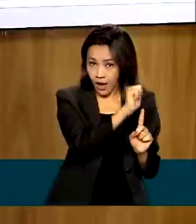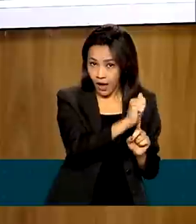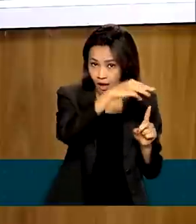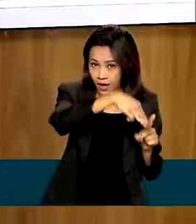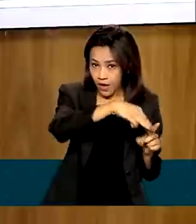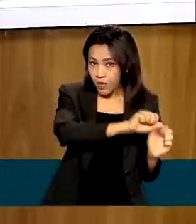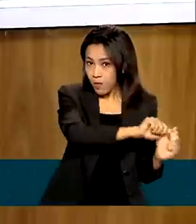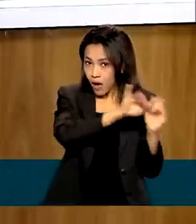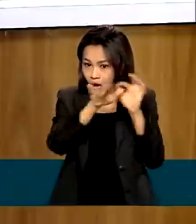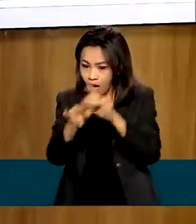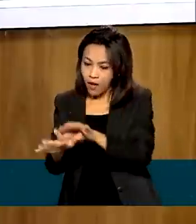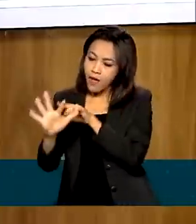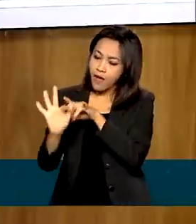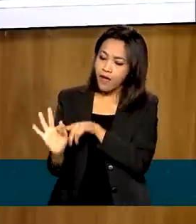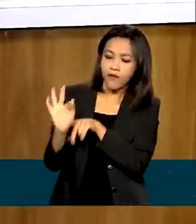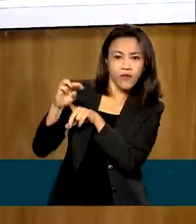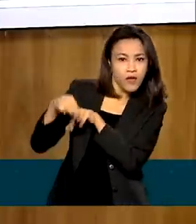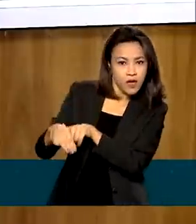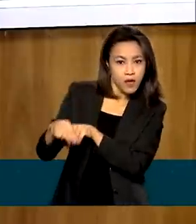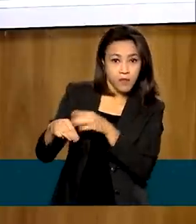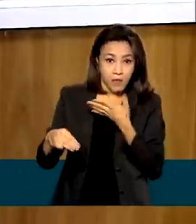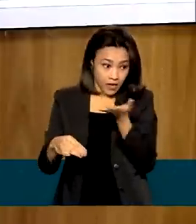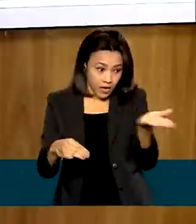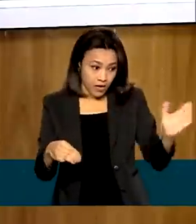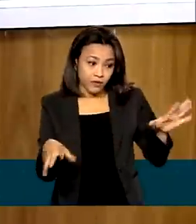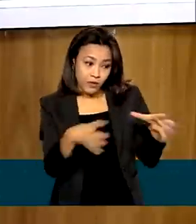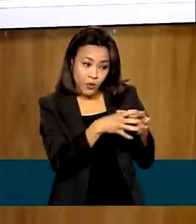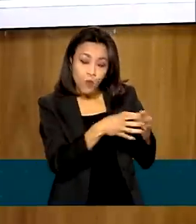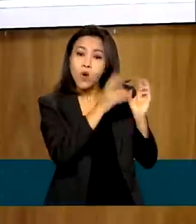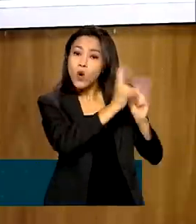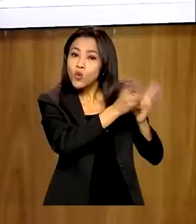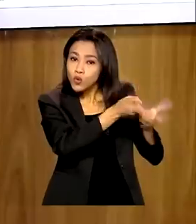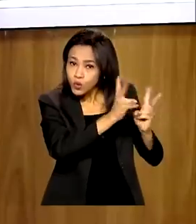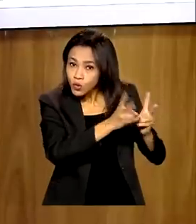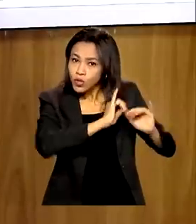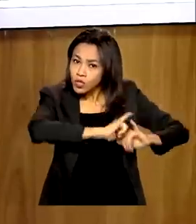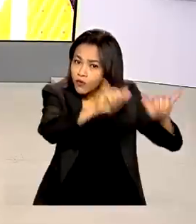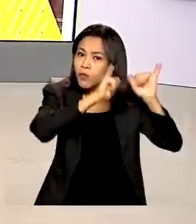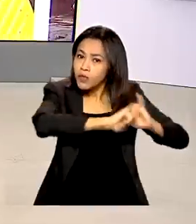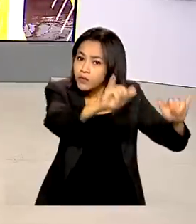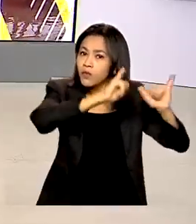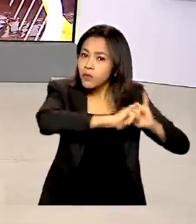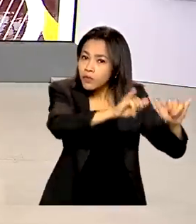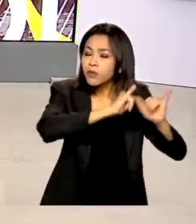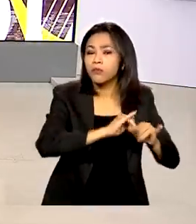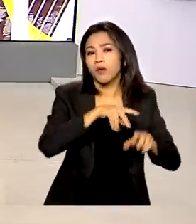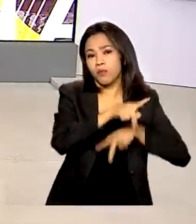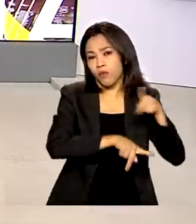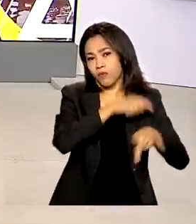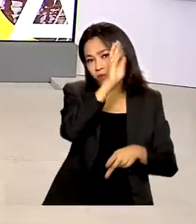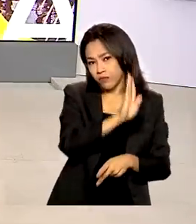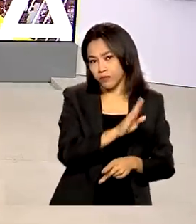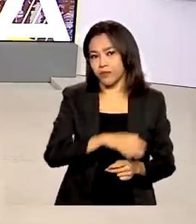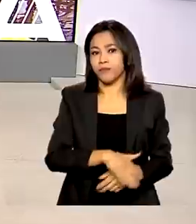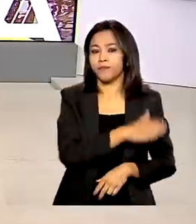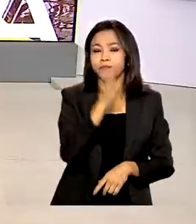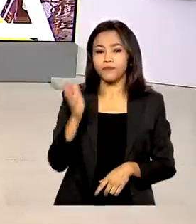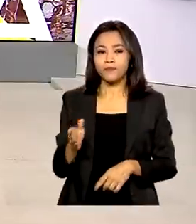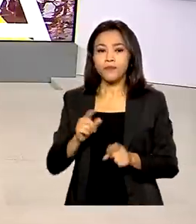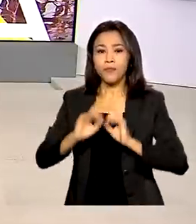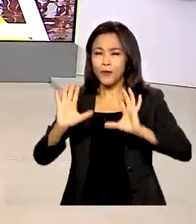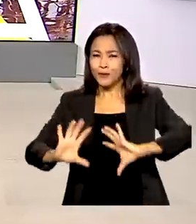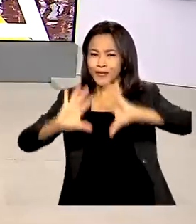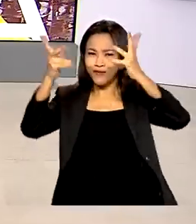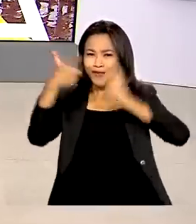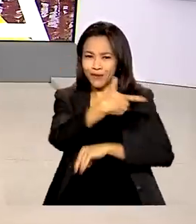para esses pioneiros continuarem a prestar seus serviços relevantes à população brasileira. Os eventos pelo Bicentenário